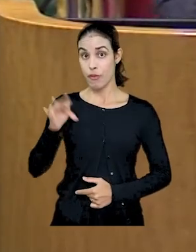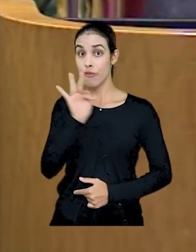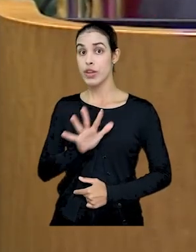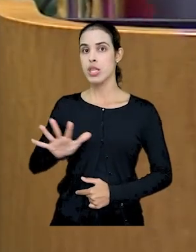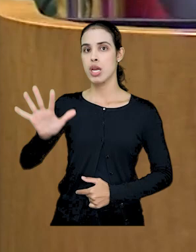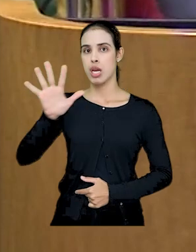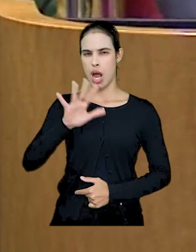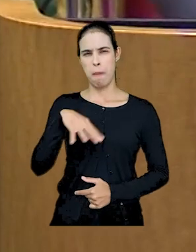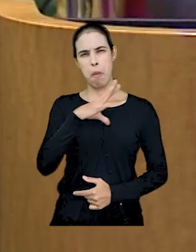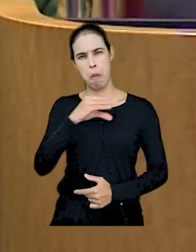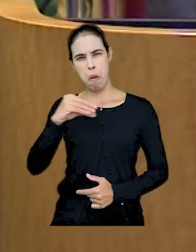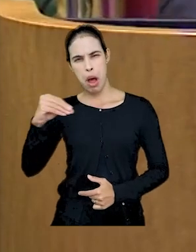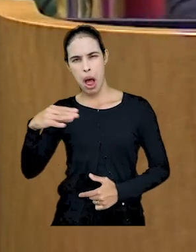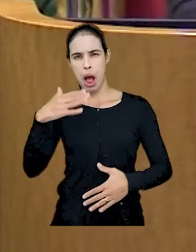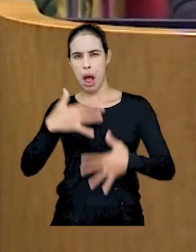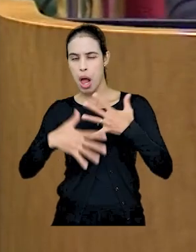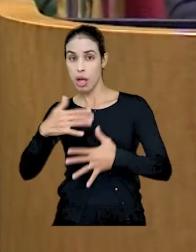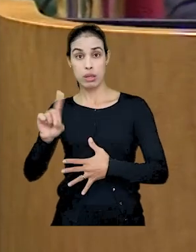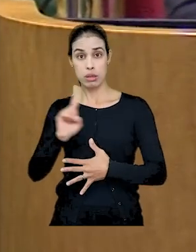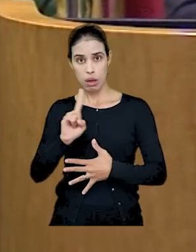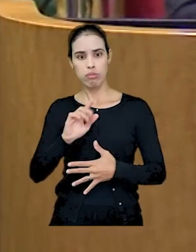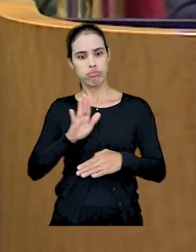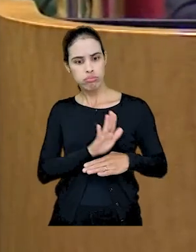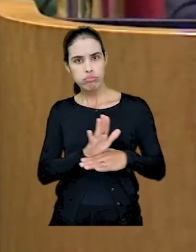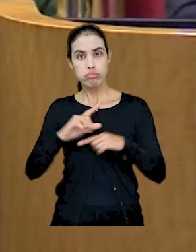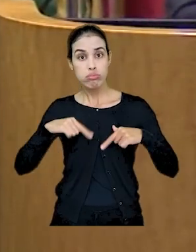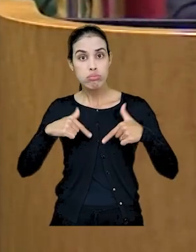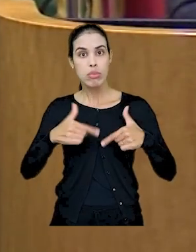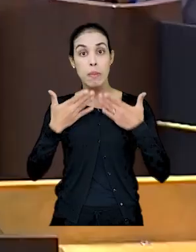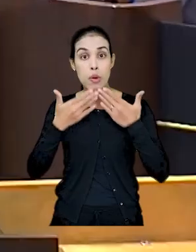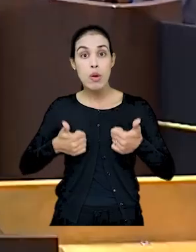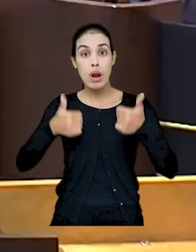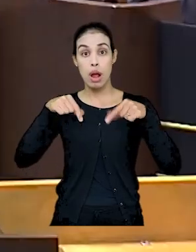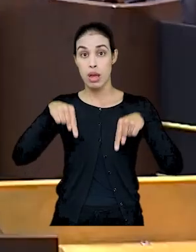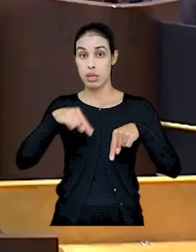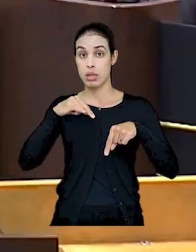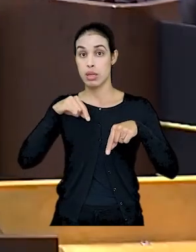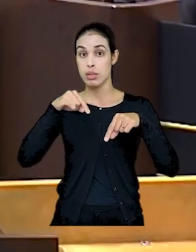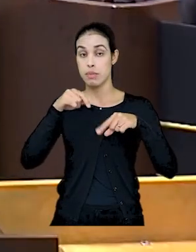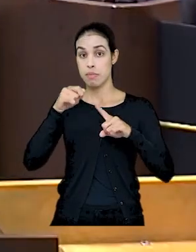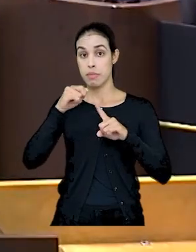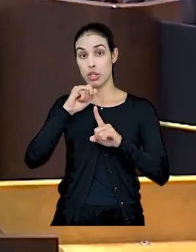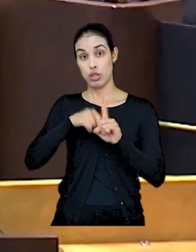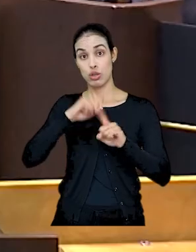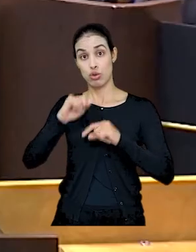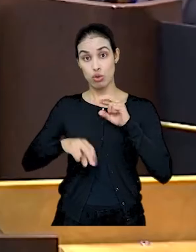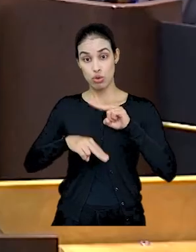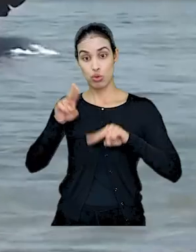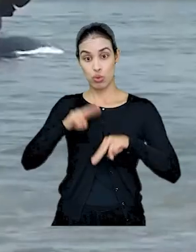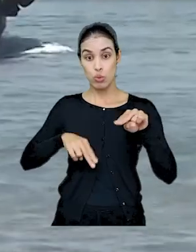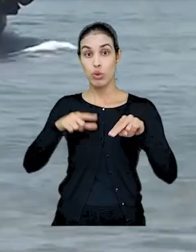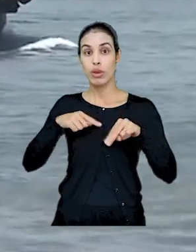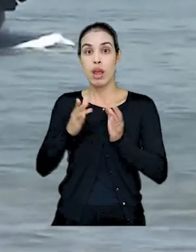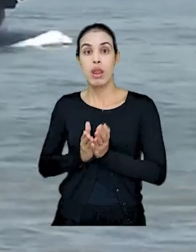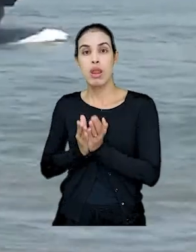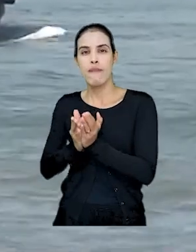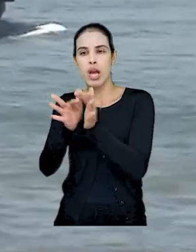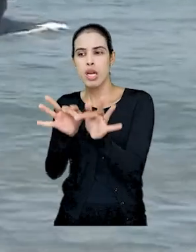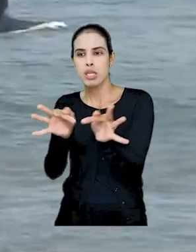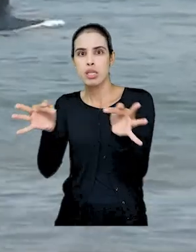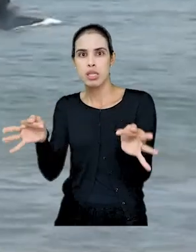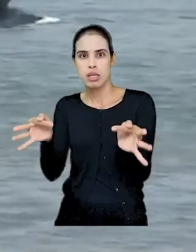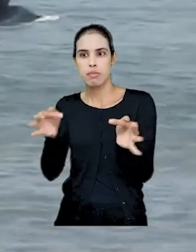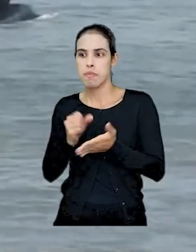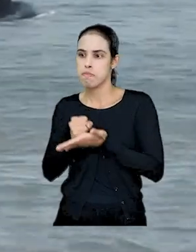para desburocratizar o setor ela lembrou que em Junho deste ano foi criado o programa navega simples que Visa tornar